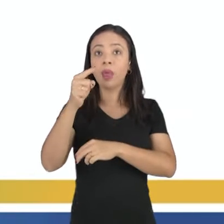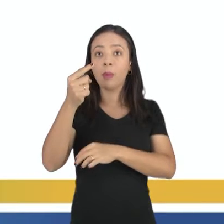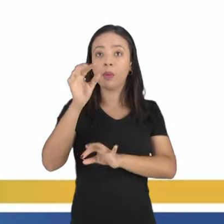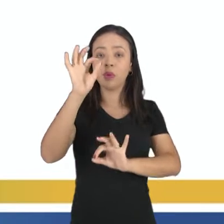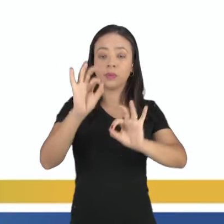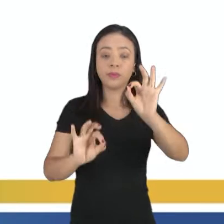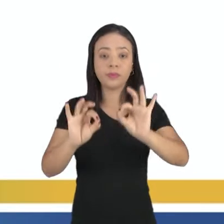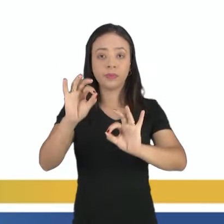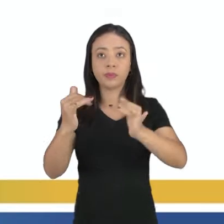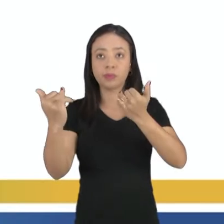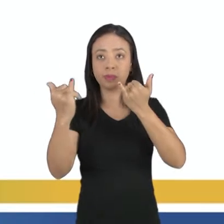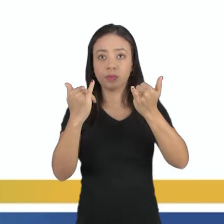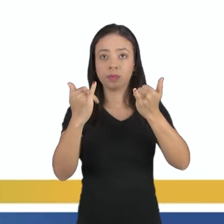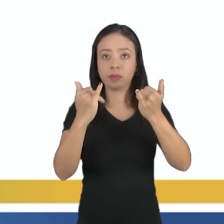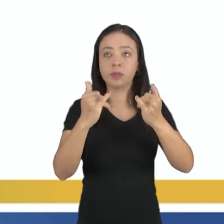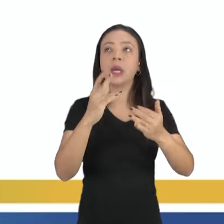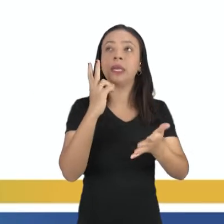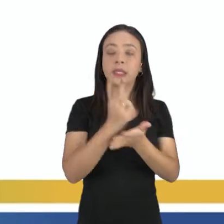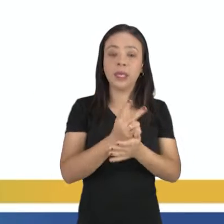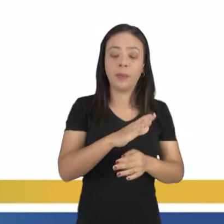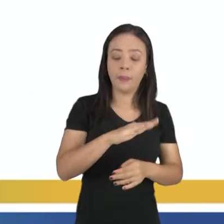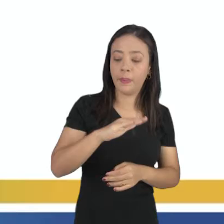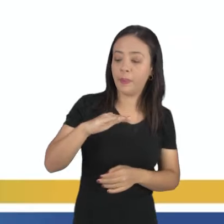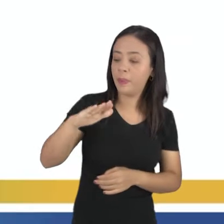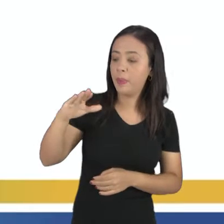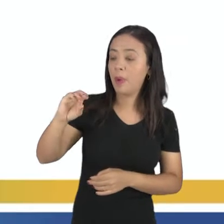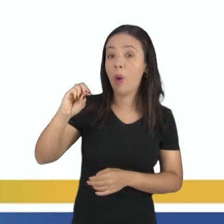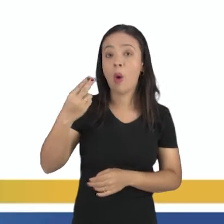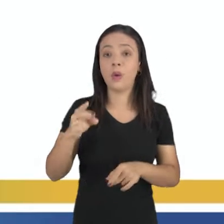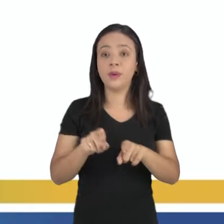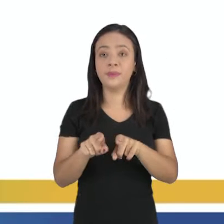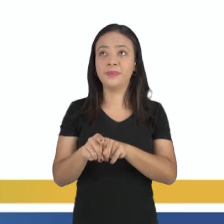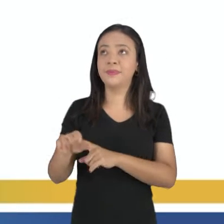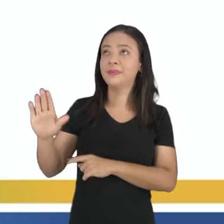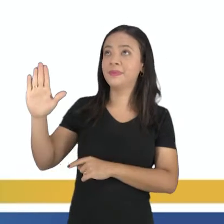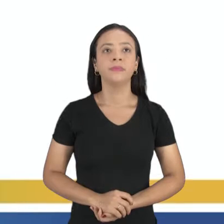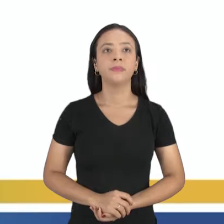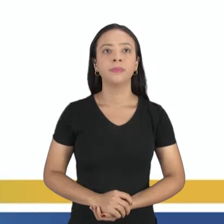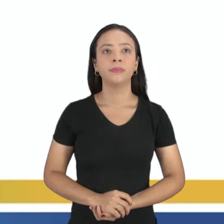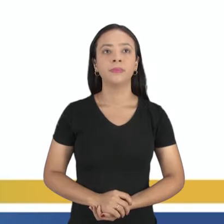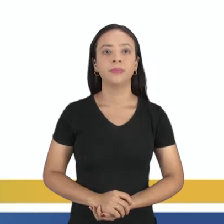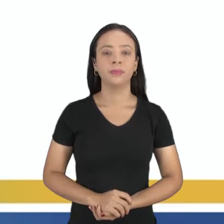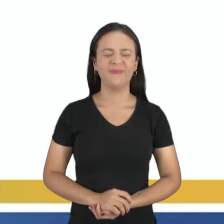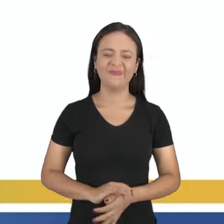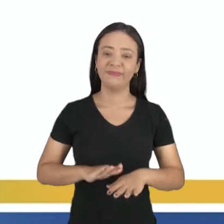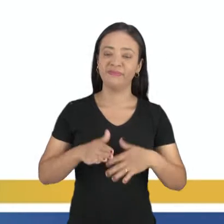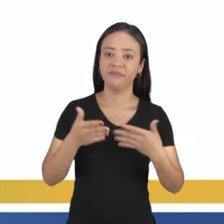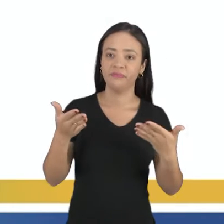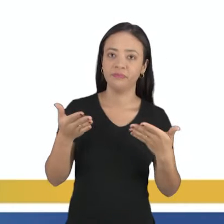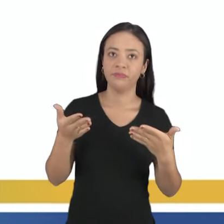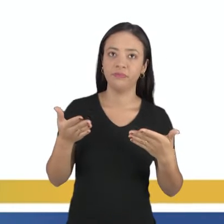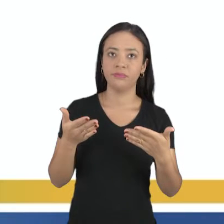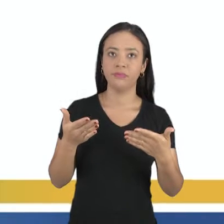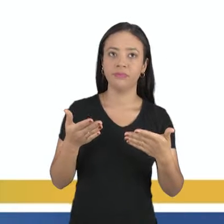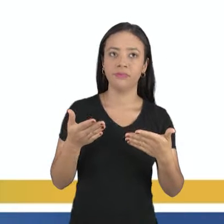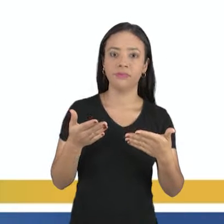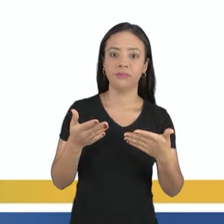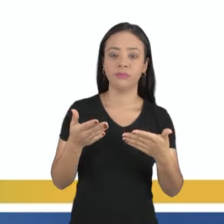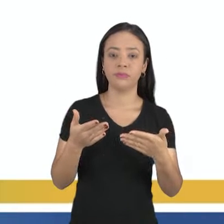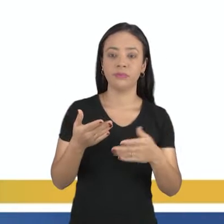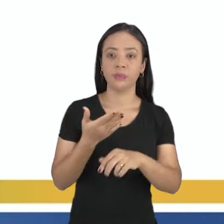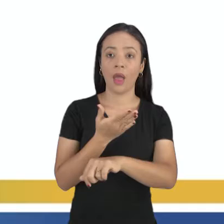ordenamento dos dados em ordem crescente ou decrescente. Então vamos lá para o nosso